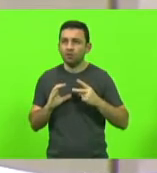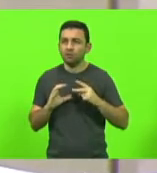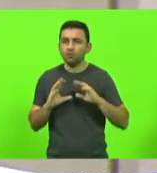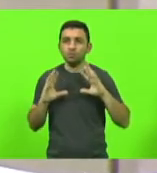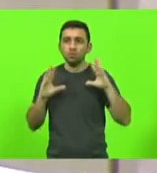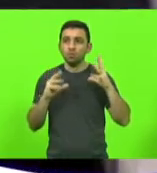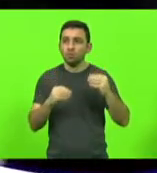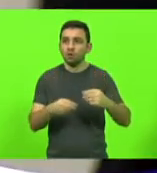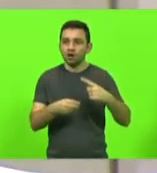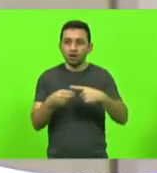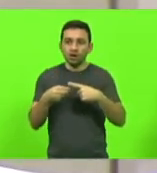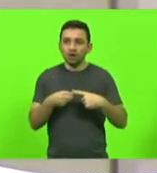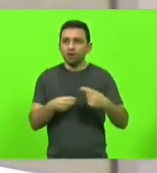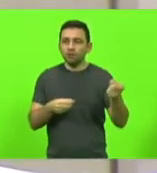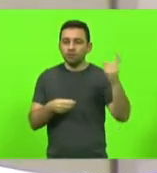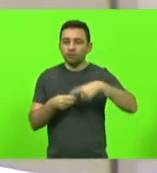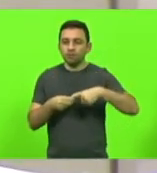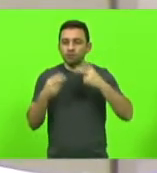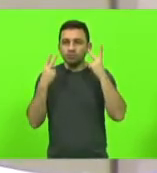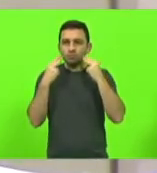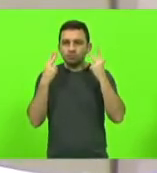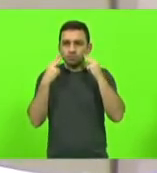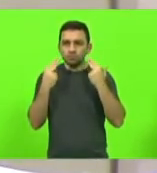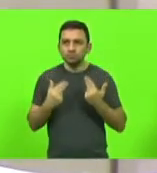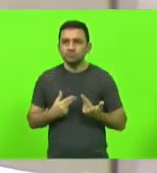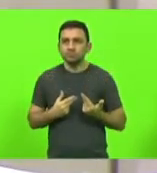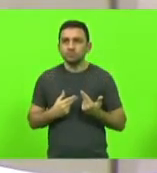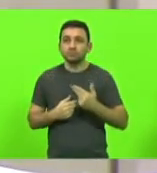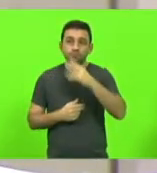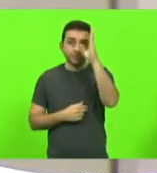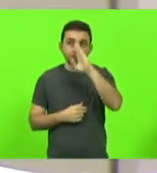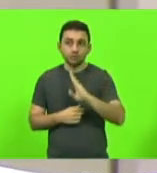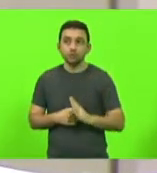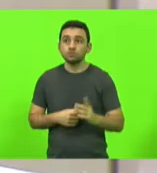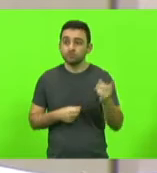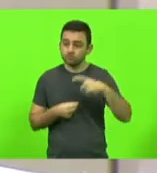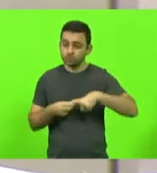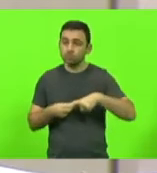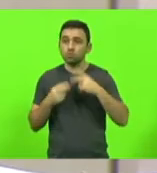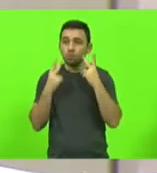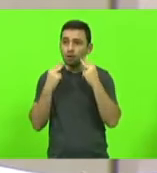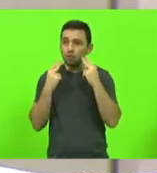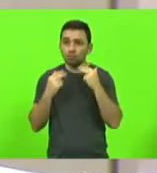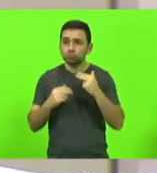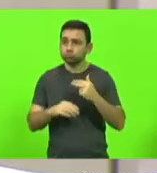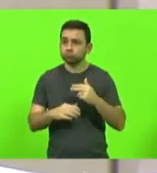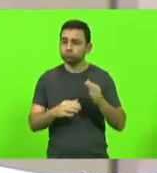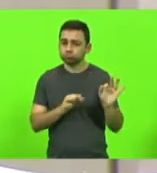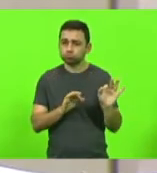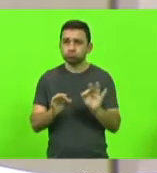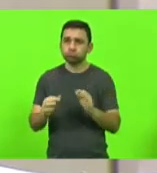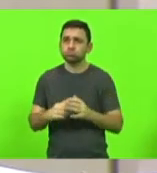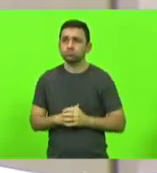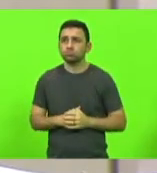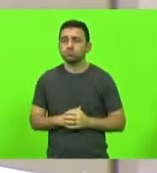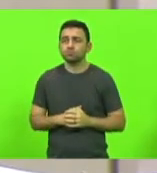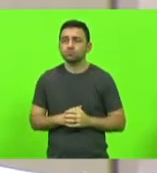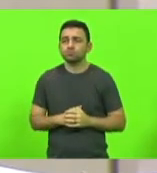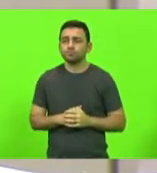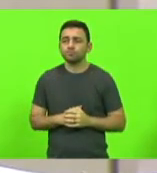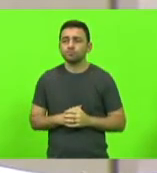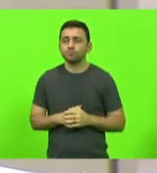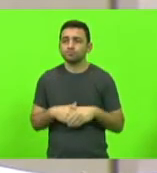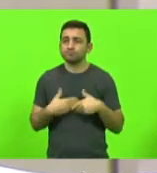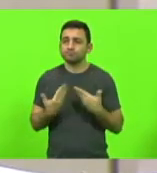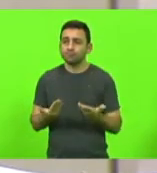municípios retornaram à normalidade. O Brasil voltou à normalidade. E nada mais, nada menos que o